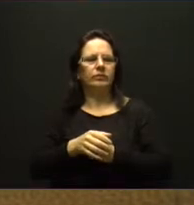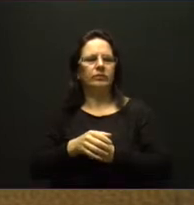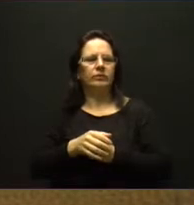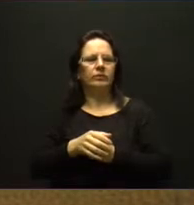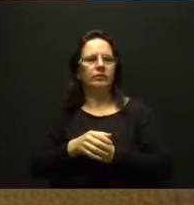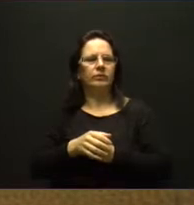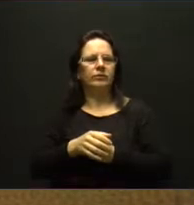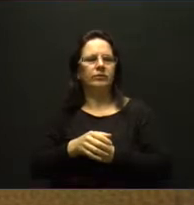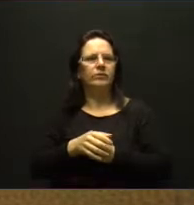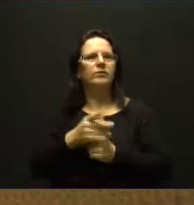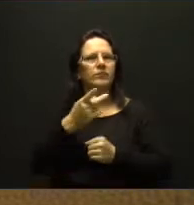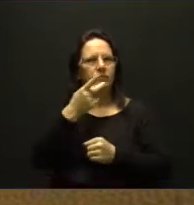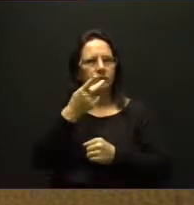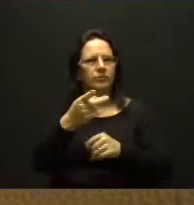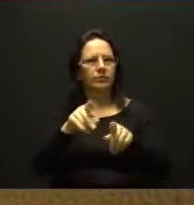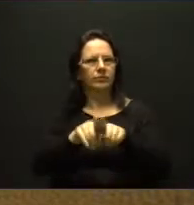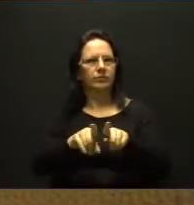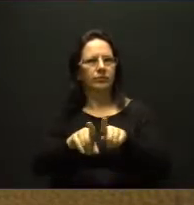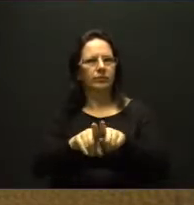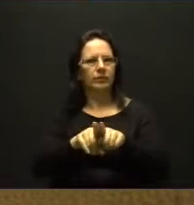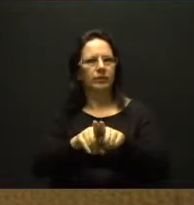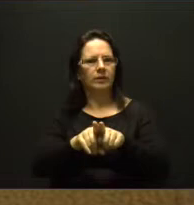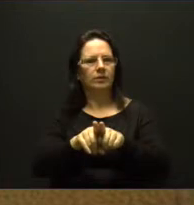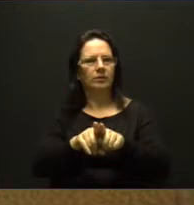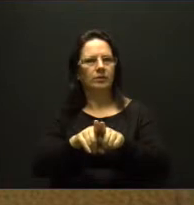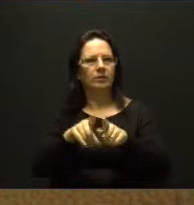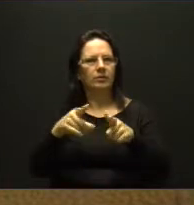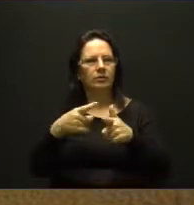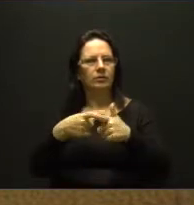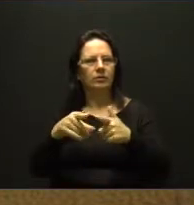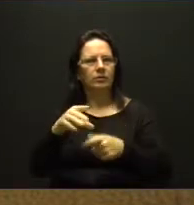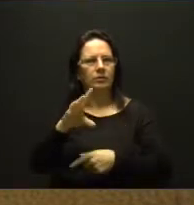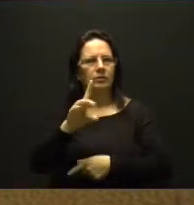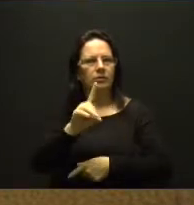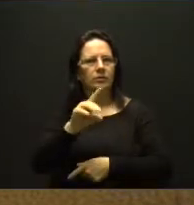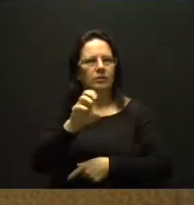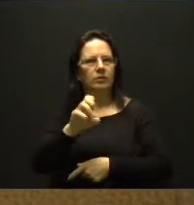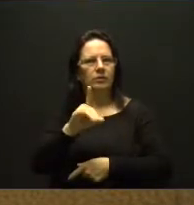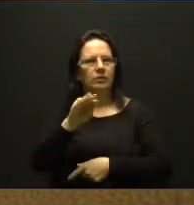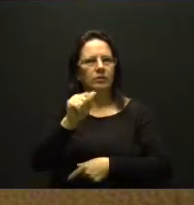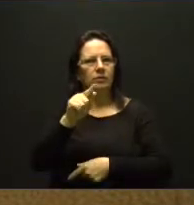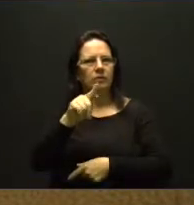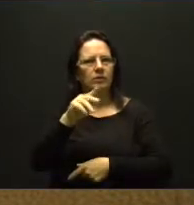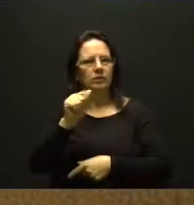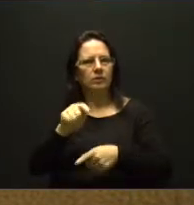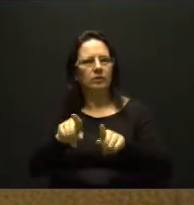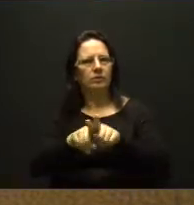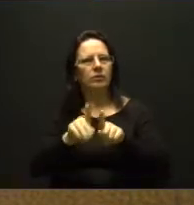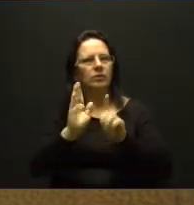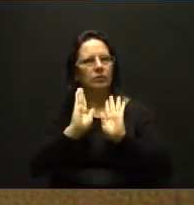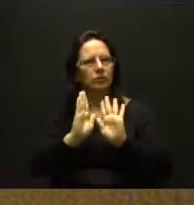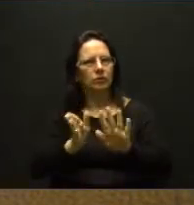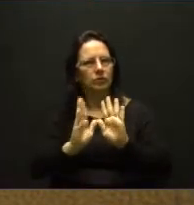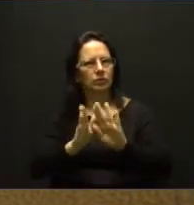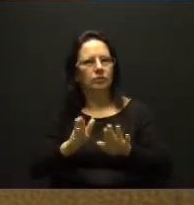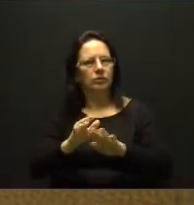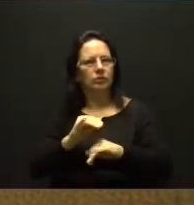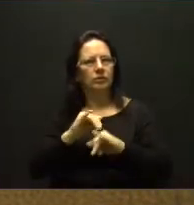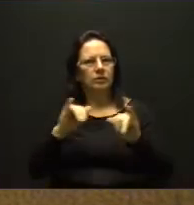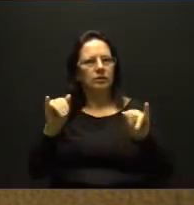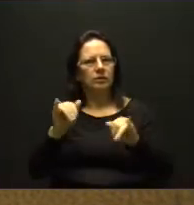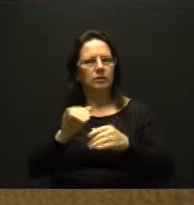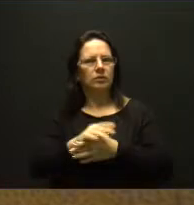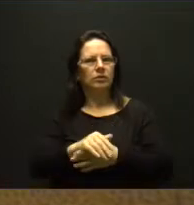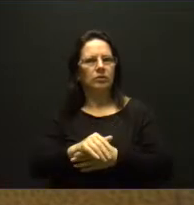também que o fato da operação delegada você que funciona aqui já na parte de segurança